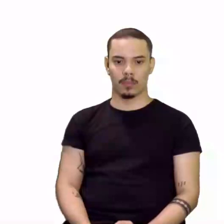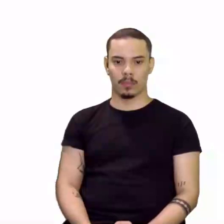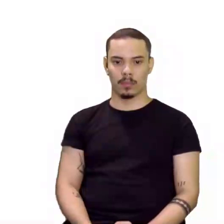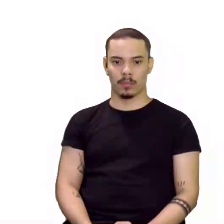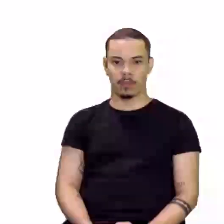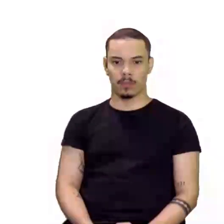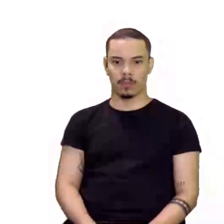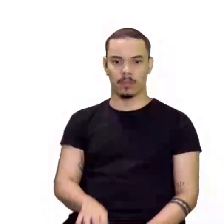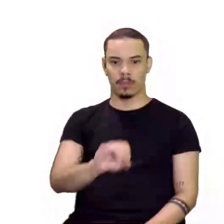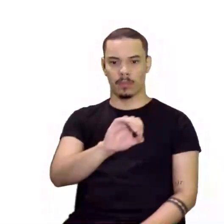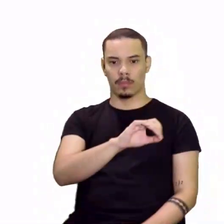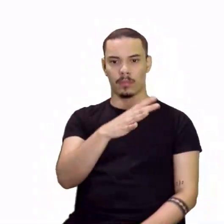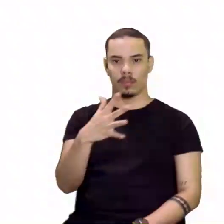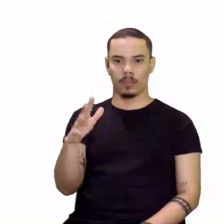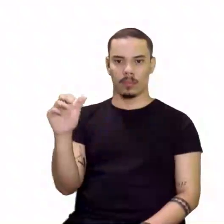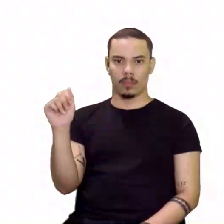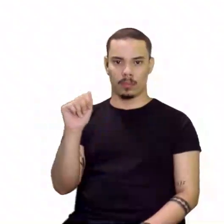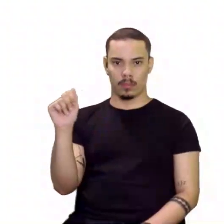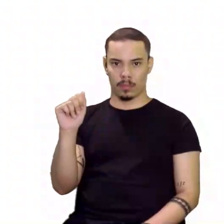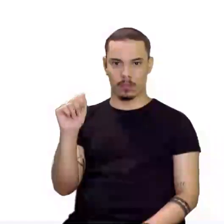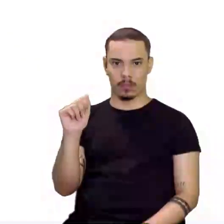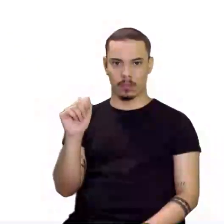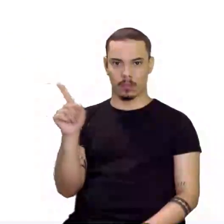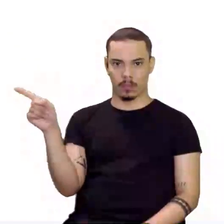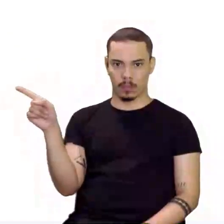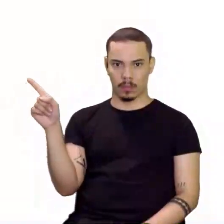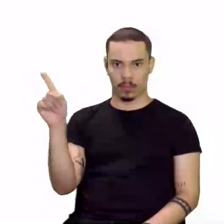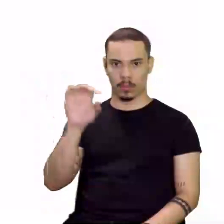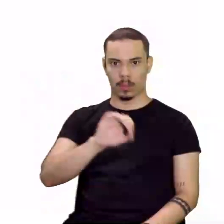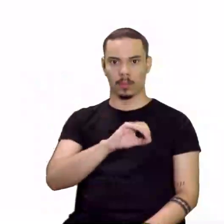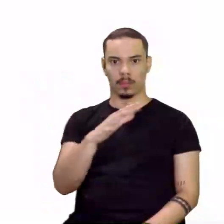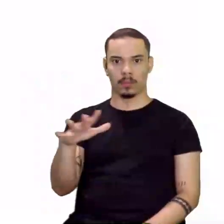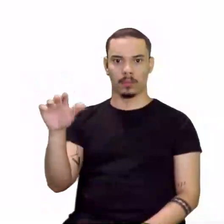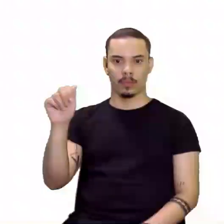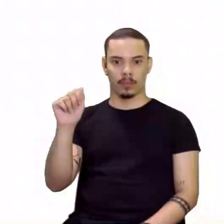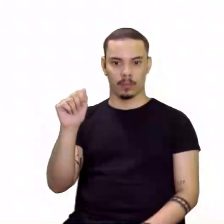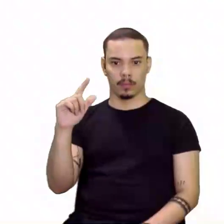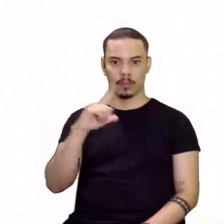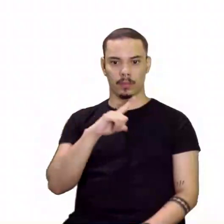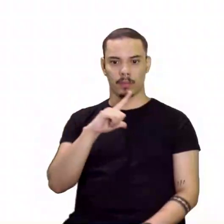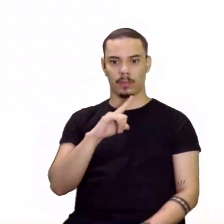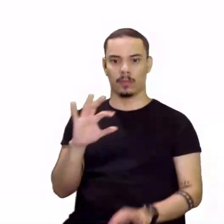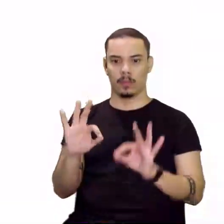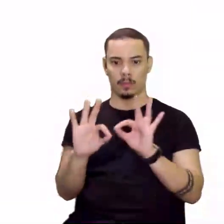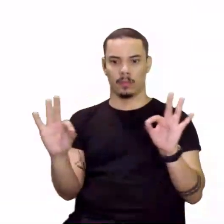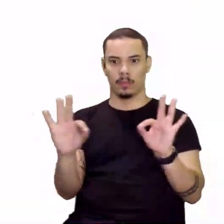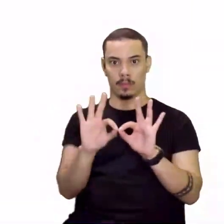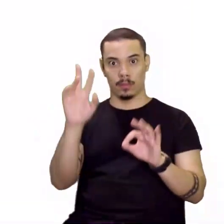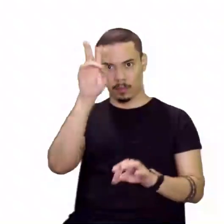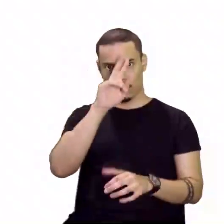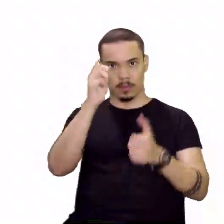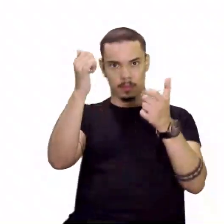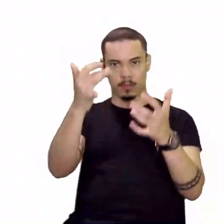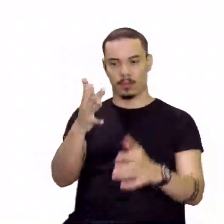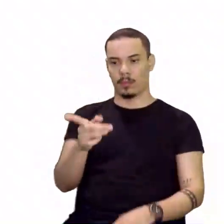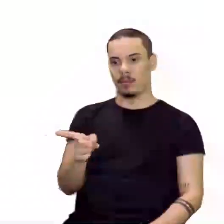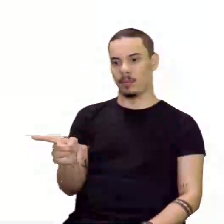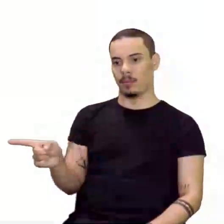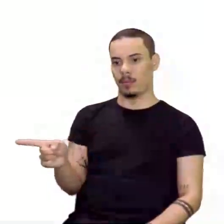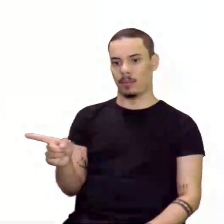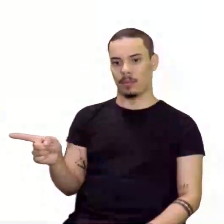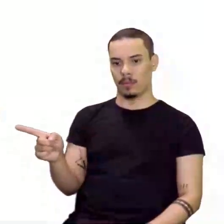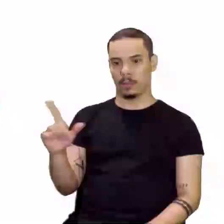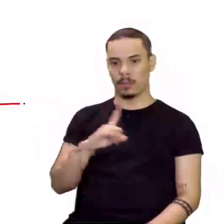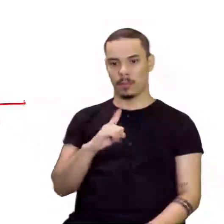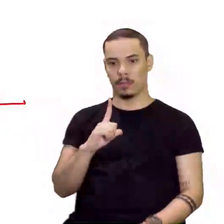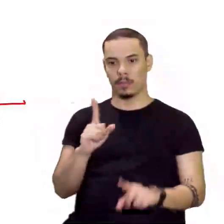Oceano Atlântico. Oceano Atlântico. Aqui tem a escala, ó. Lembra da escala? Aqui tem a roda dos